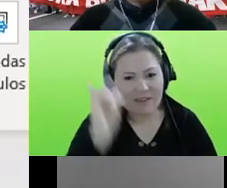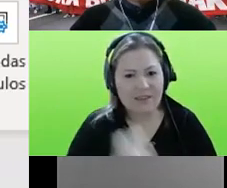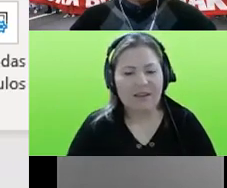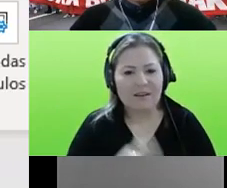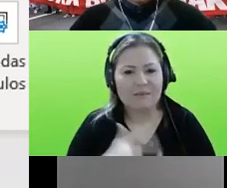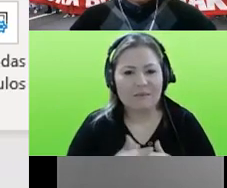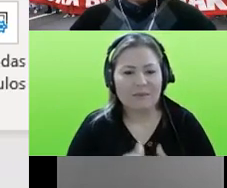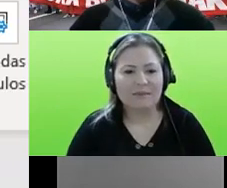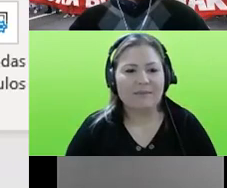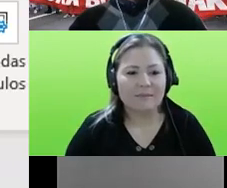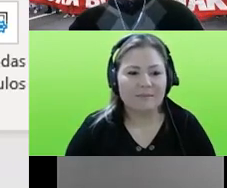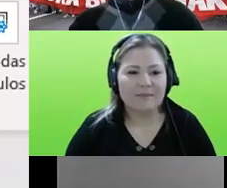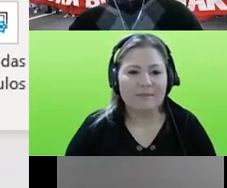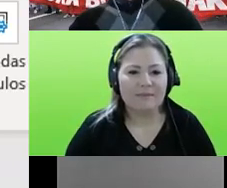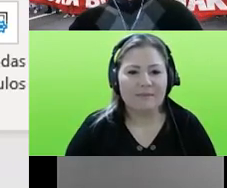concepções